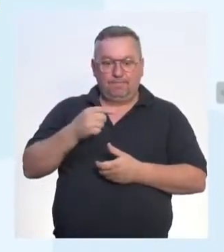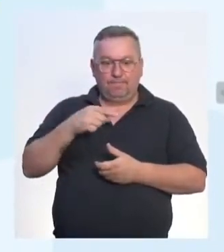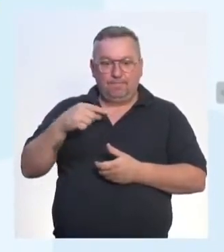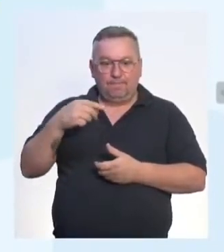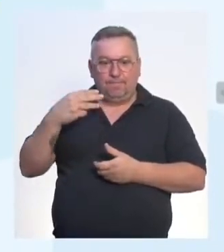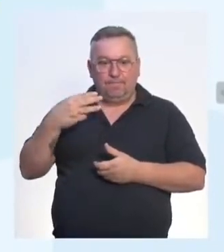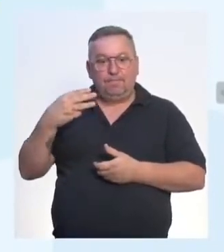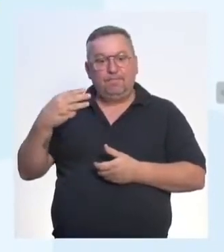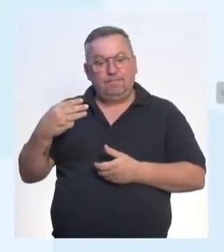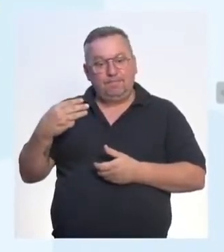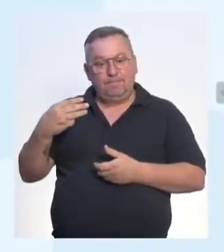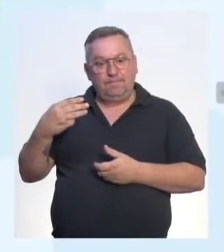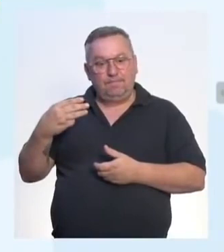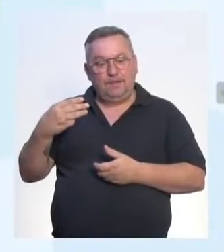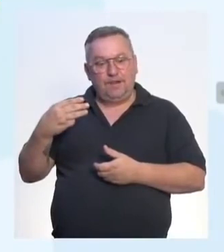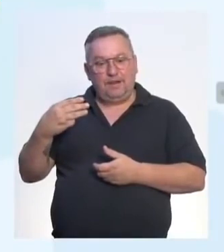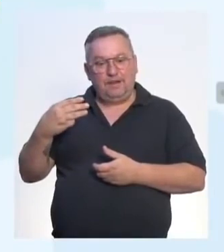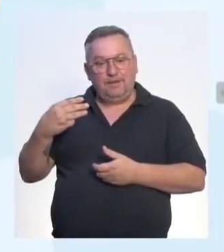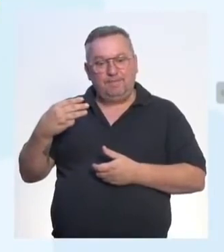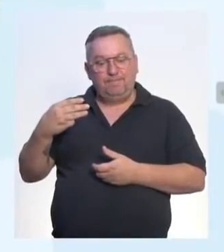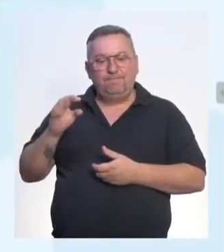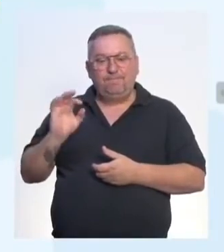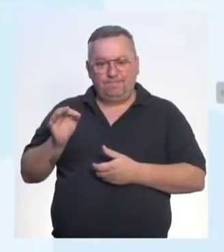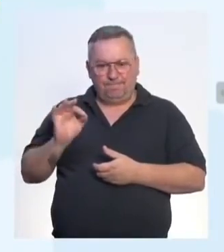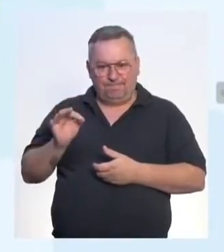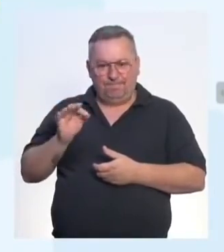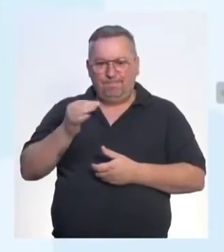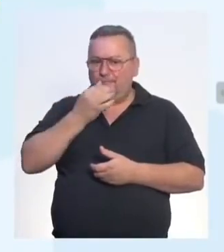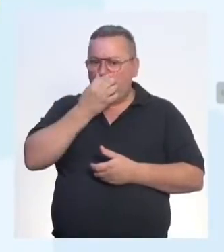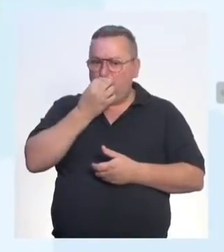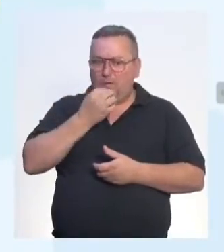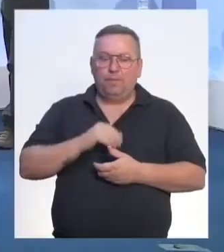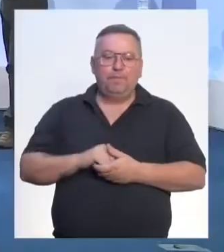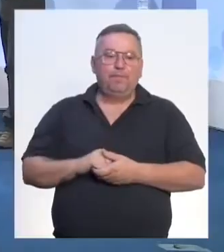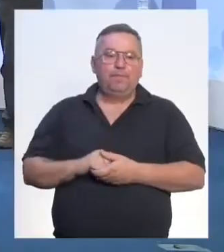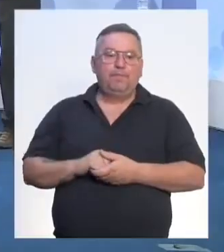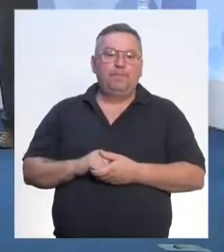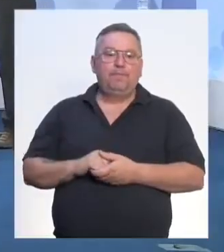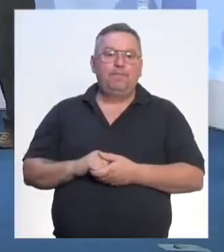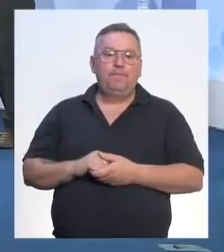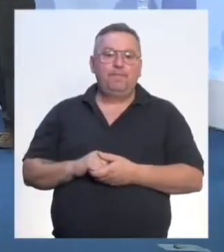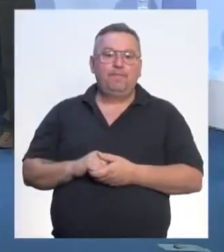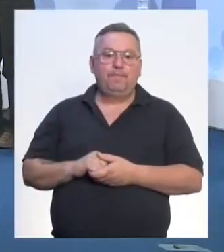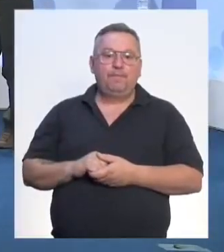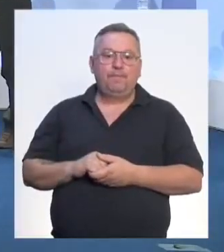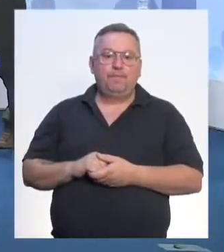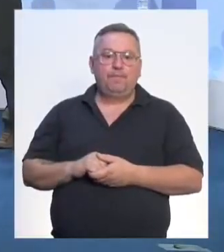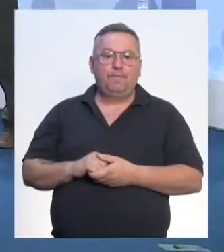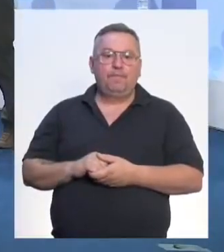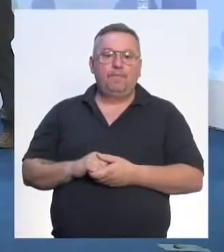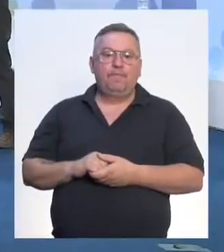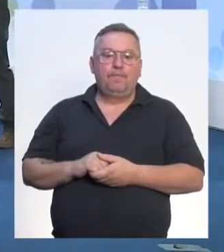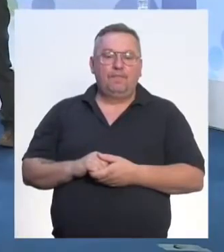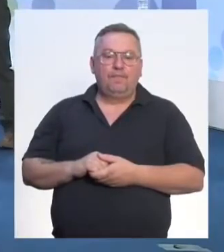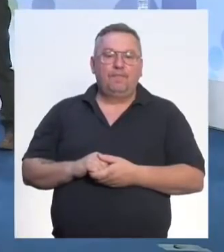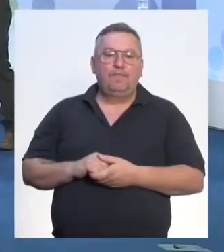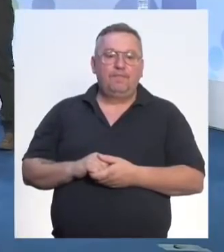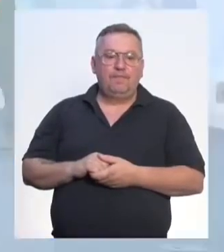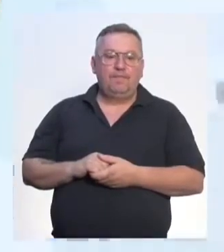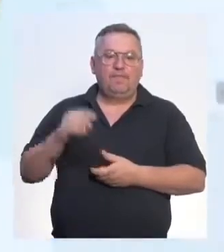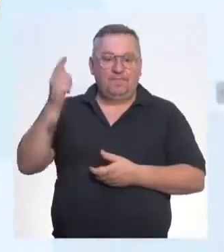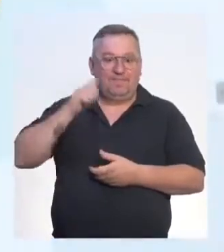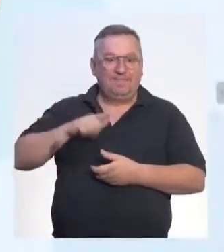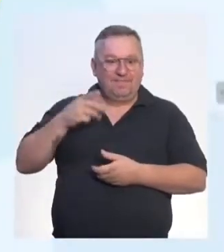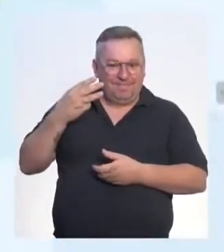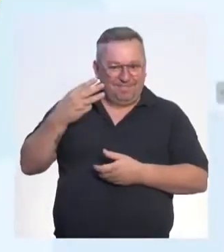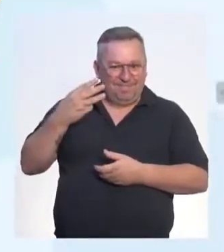Menos 3, eu vou ter aqui 3. 3, ok? Ok. Beleza. Vou para esse aqui, ó. Ganhou Sinais bastante. iguais. Ganhou bastante aí,